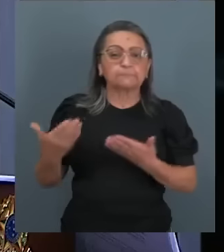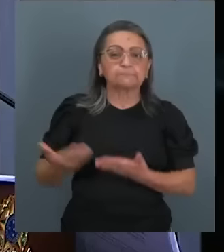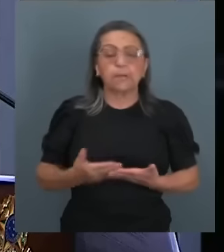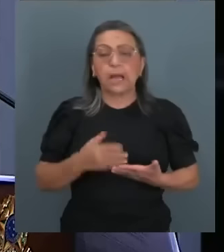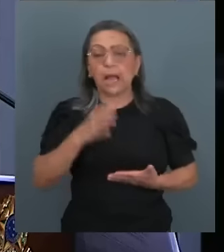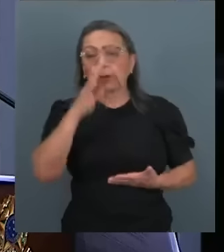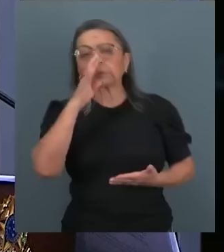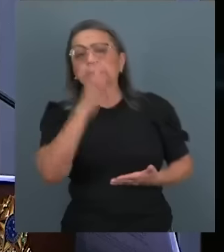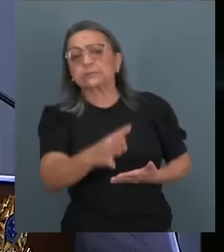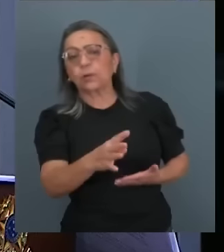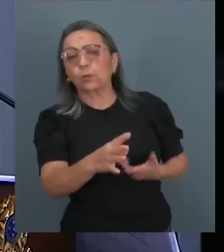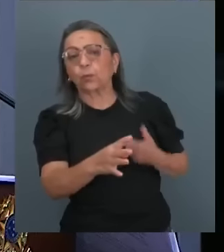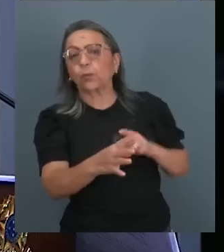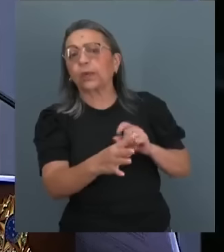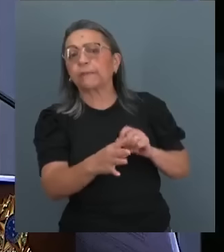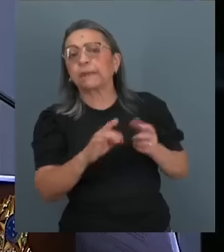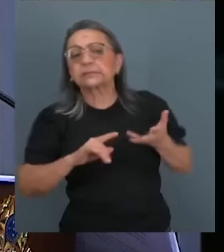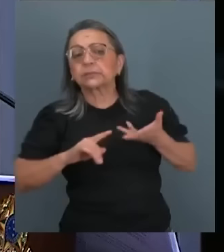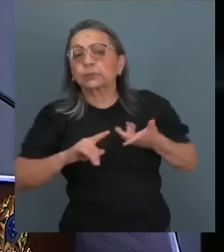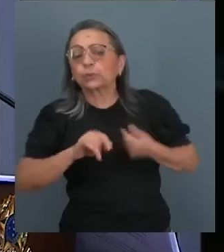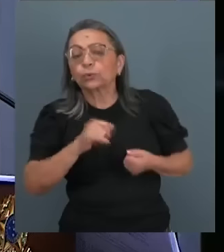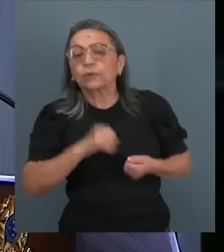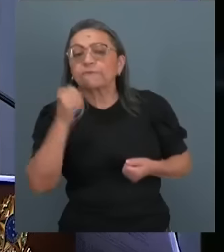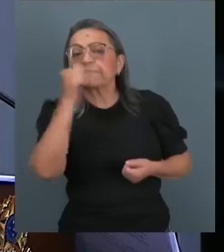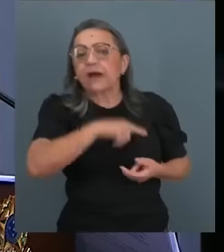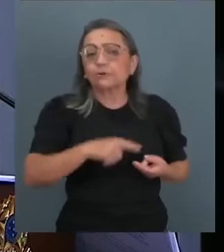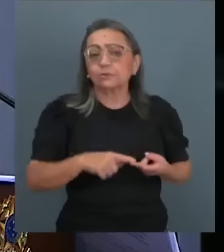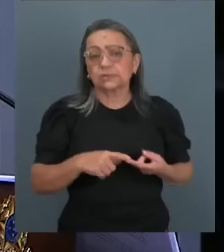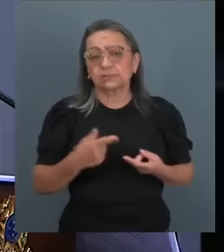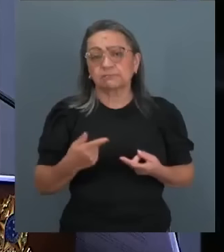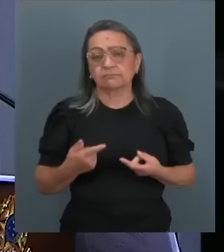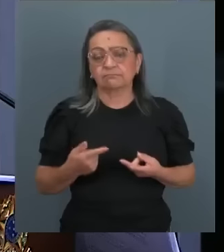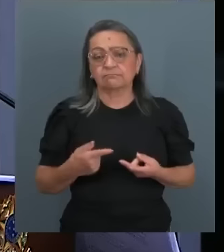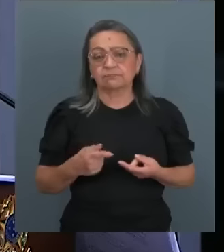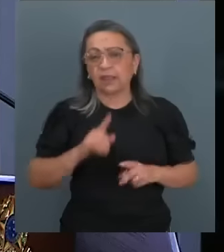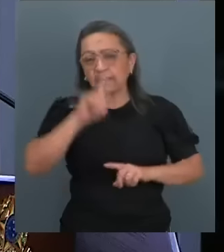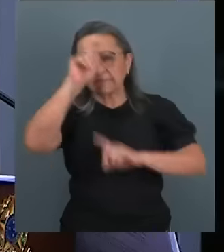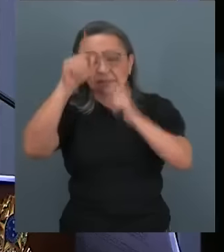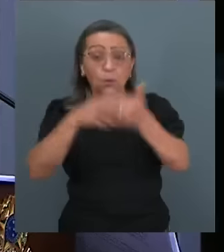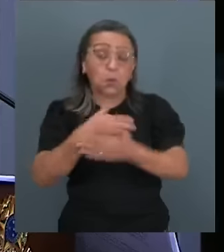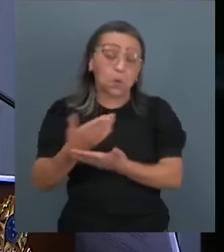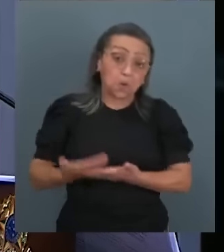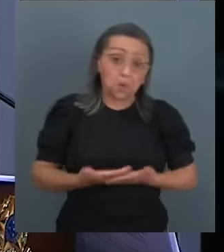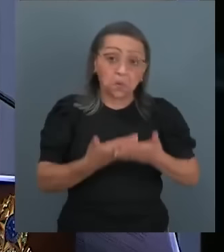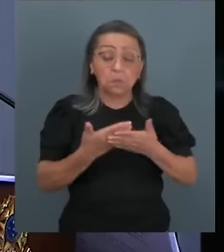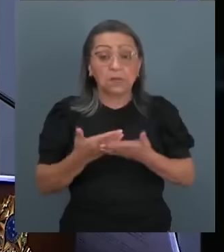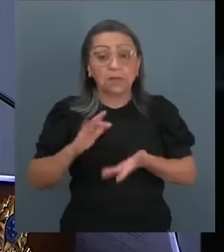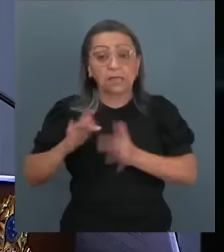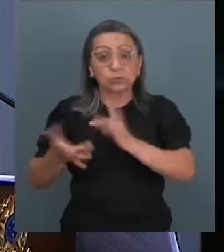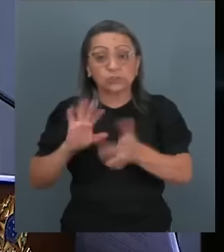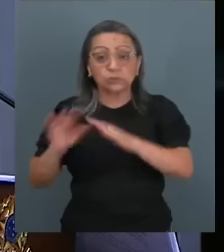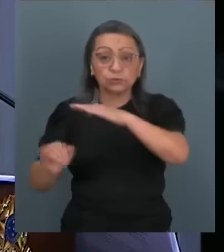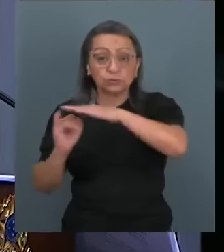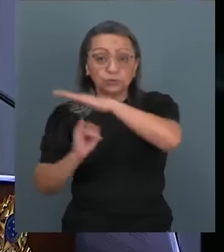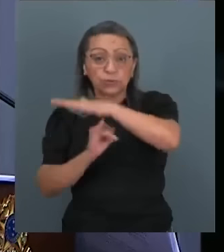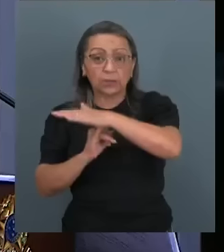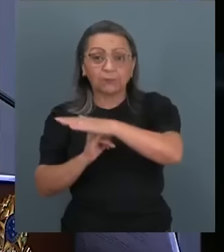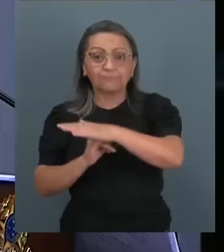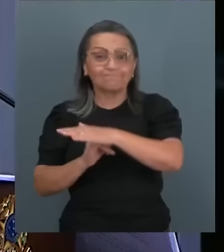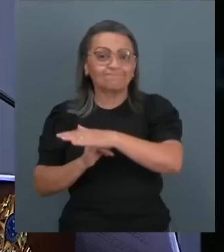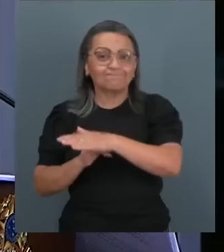por premissas falsas, por provas distorcidas ou por uma engrenagem institucional que não admite